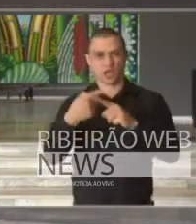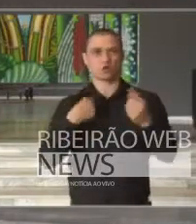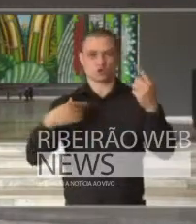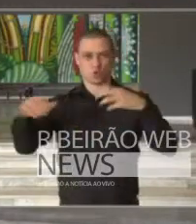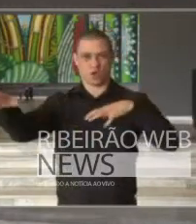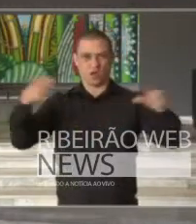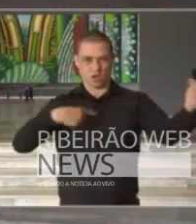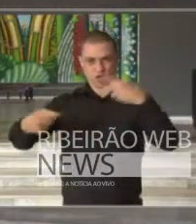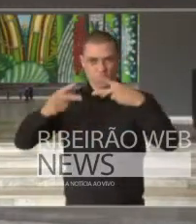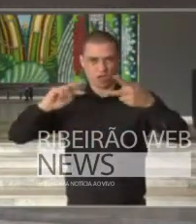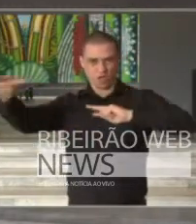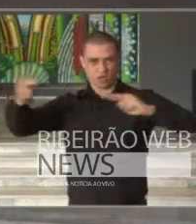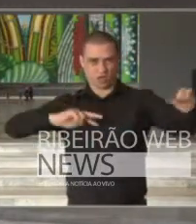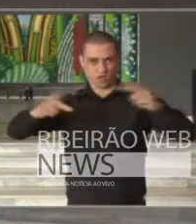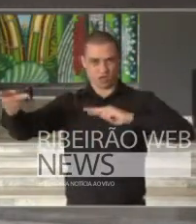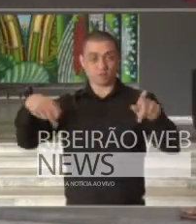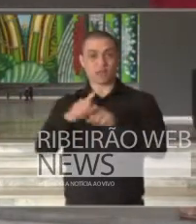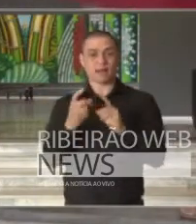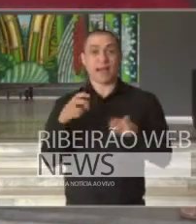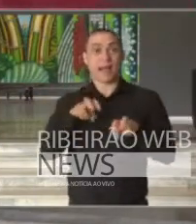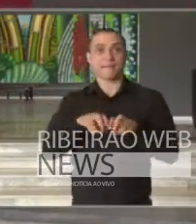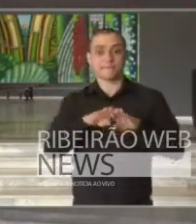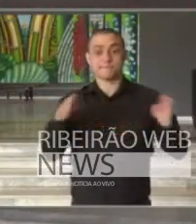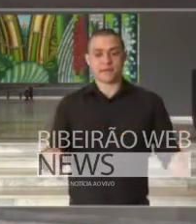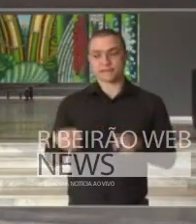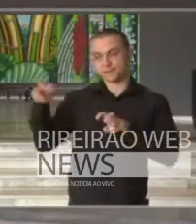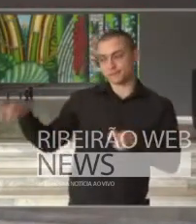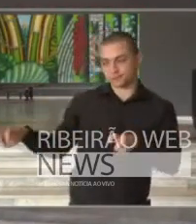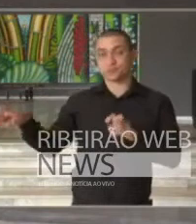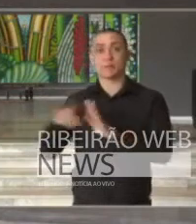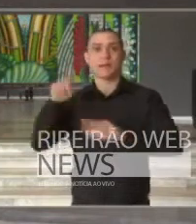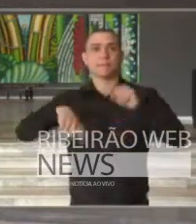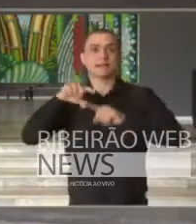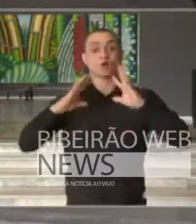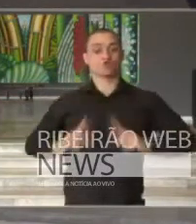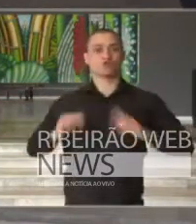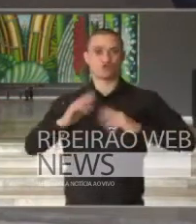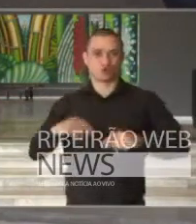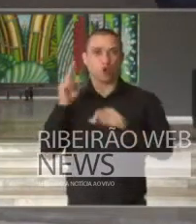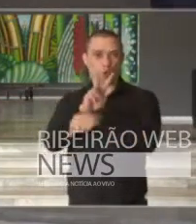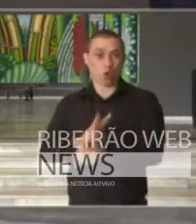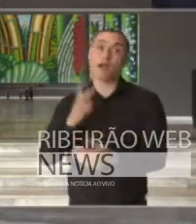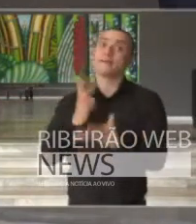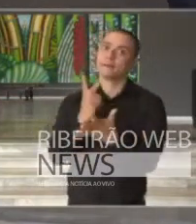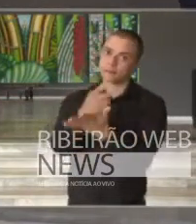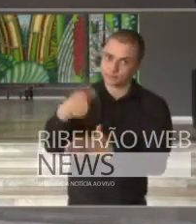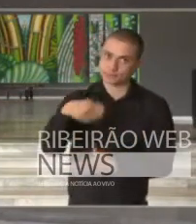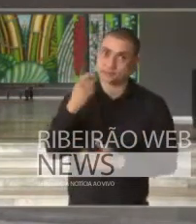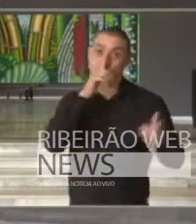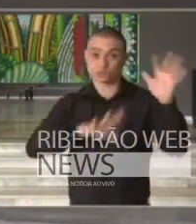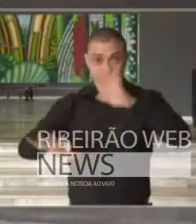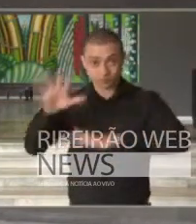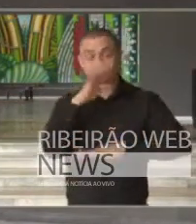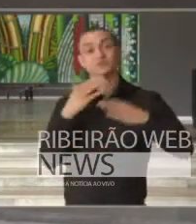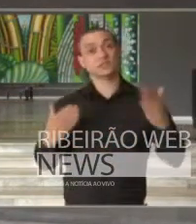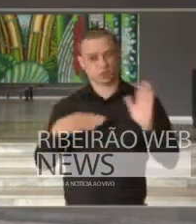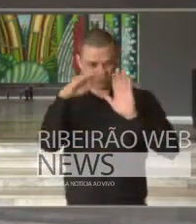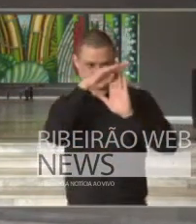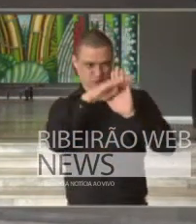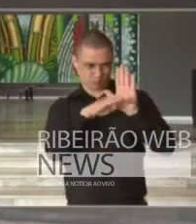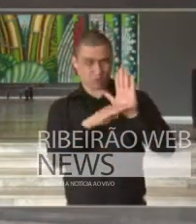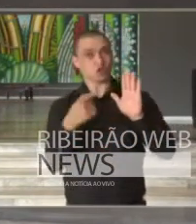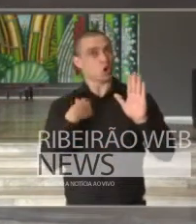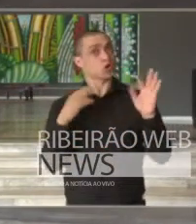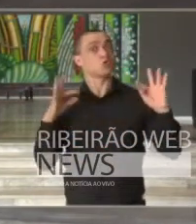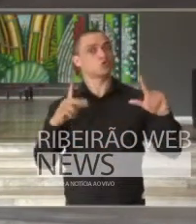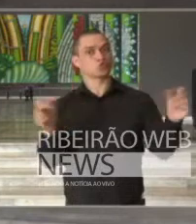o distanciamento de mesas e materiais de higiene, por exemplo, que são cuidados que nós estamos trabalhando. Então, esses protocolos ainda estamos